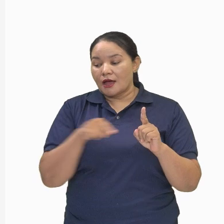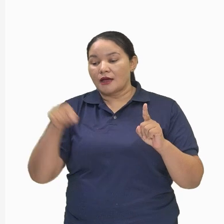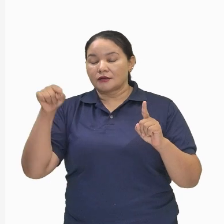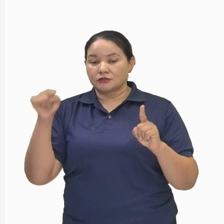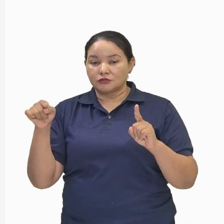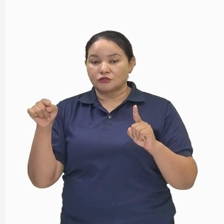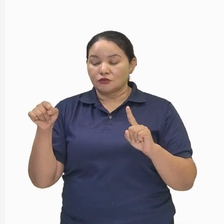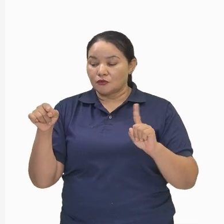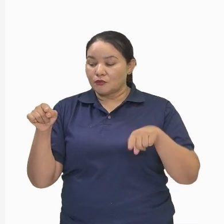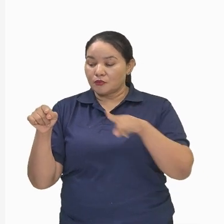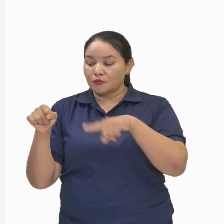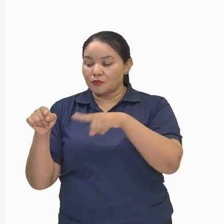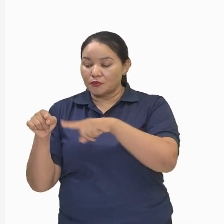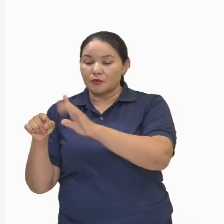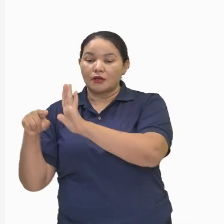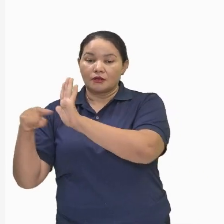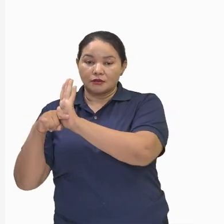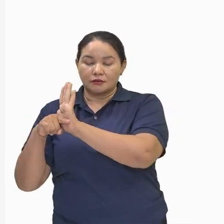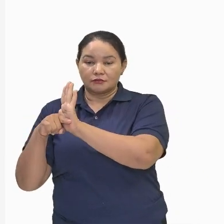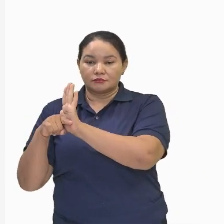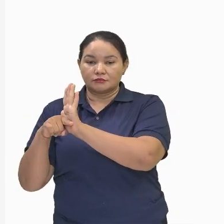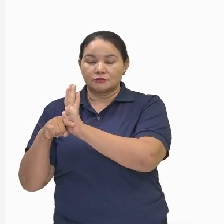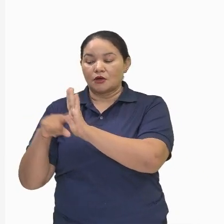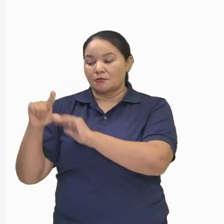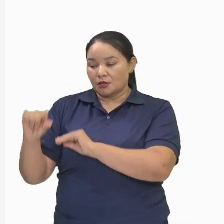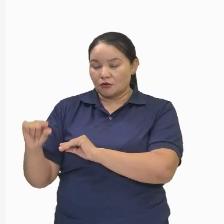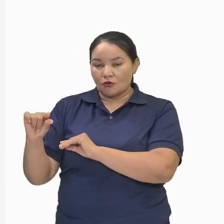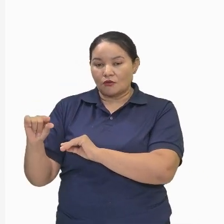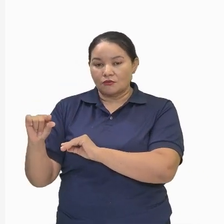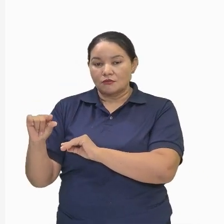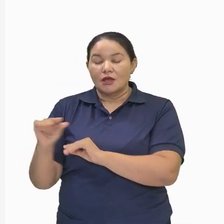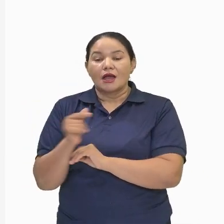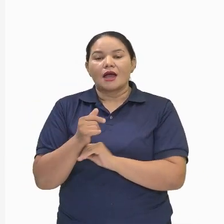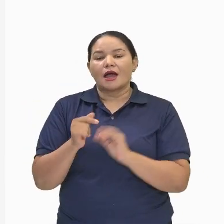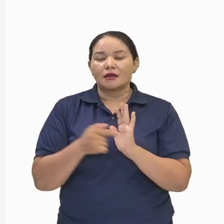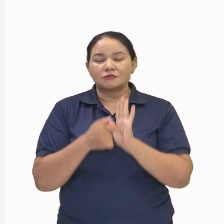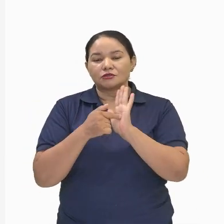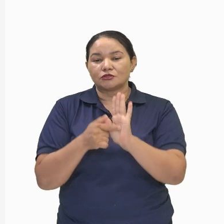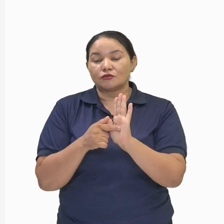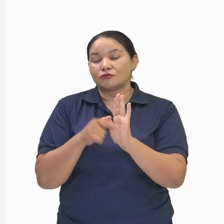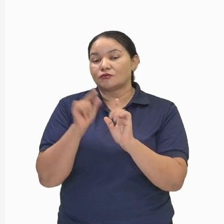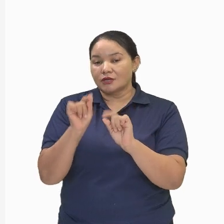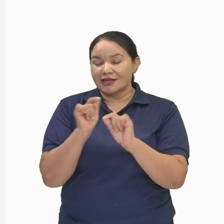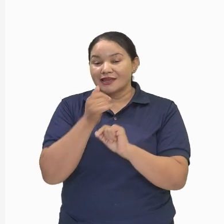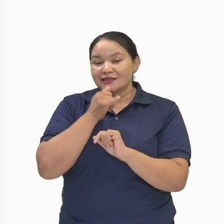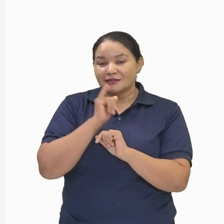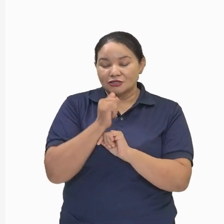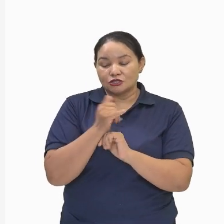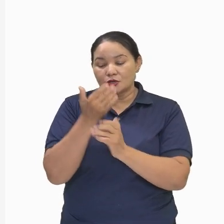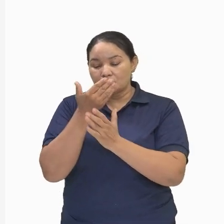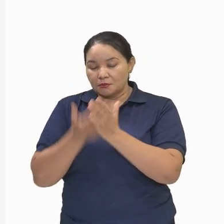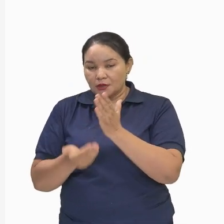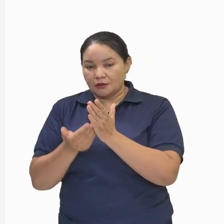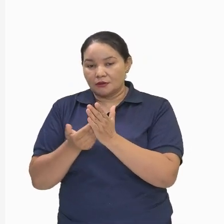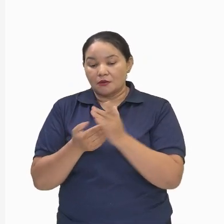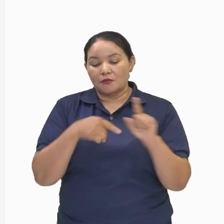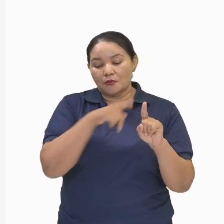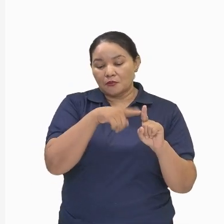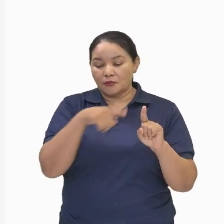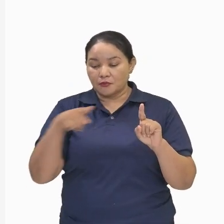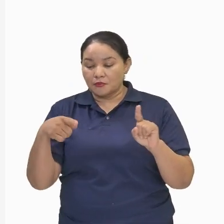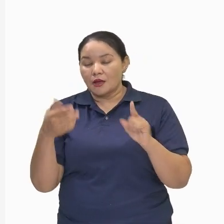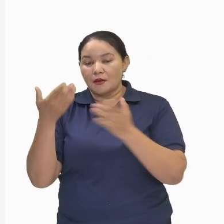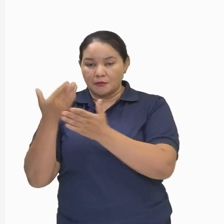direção ao polo negativo, de menor potencial, indicando a perda de energia sofrida pela corrente elétrica. Em